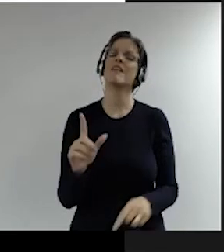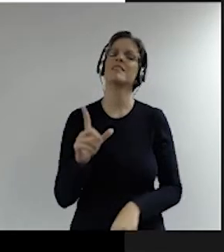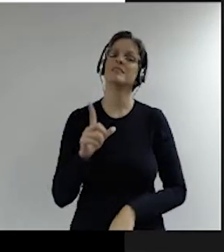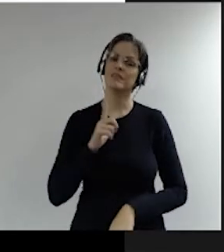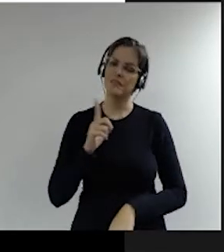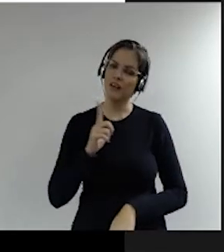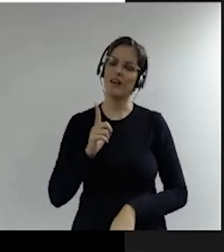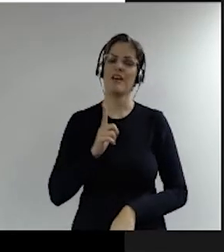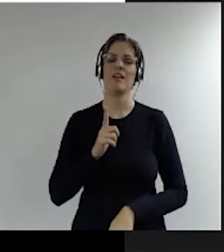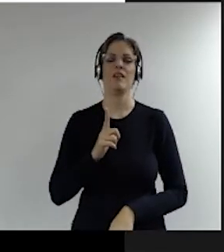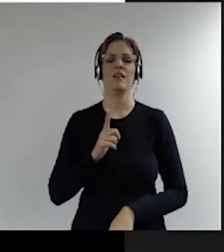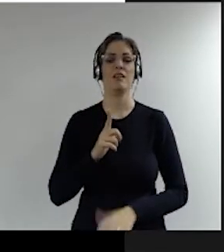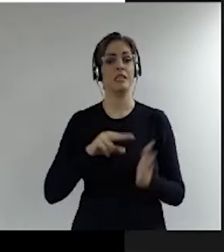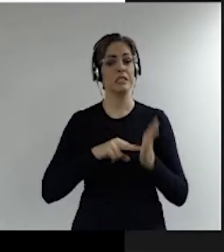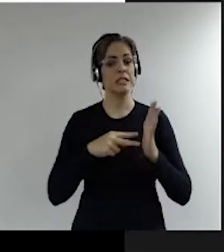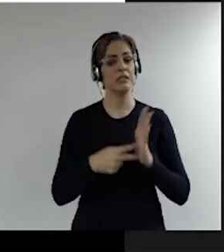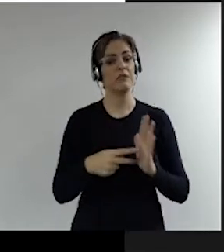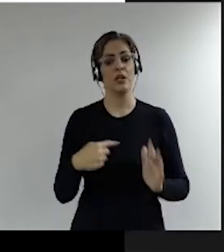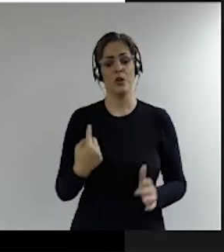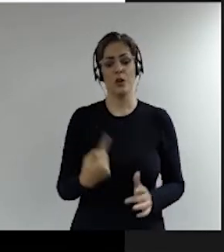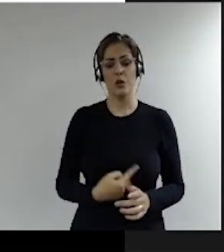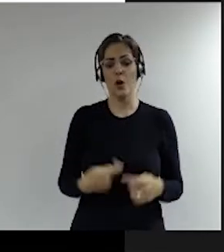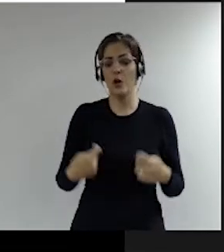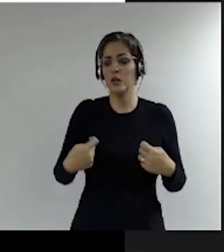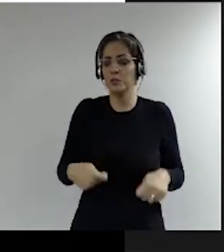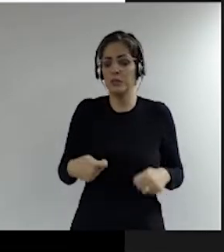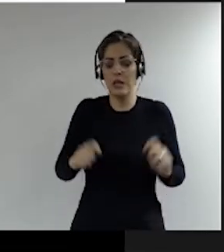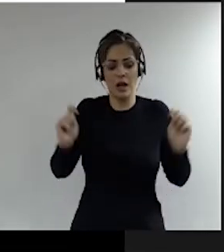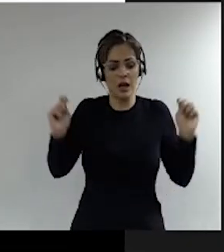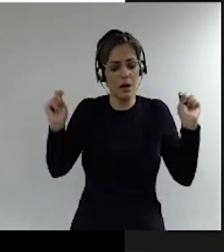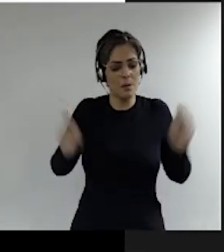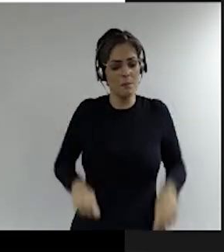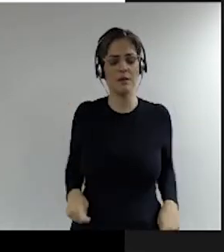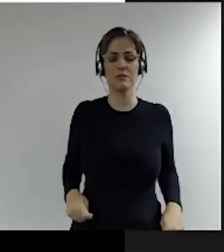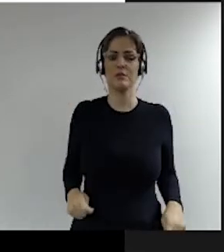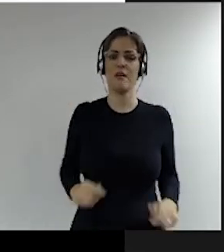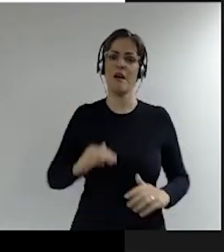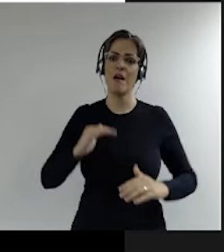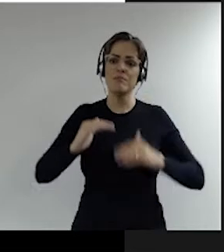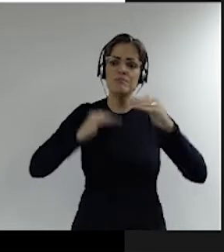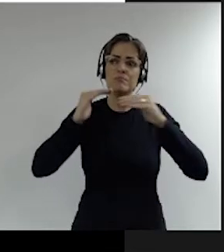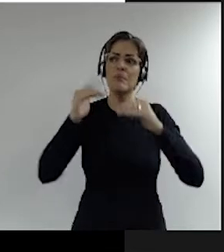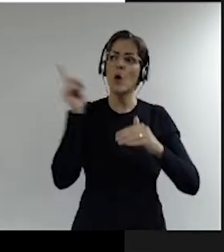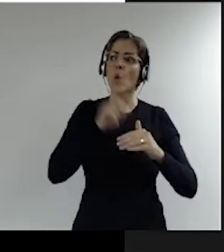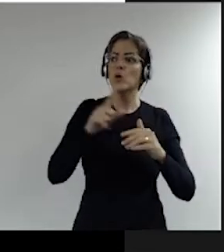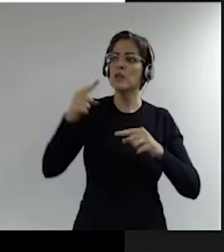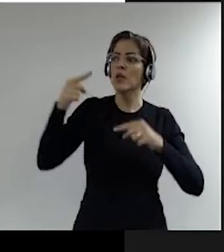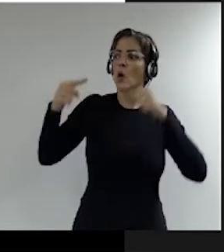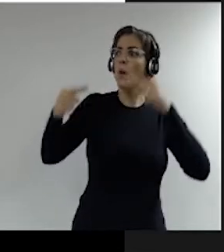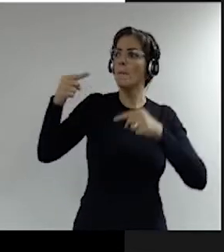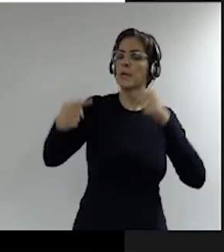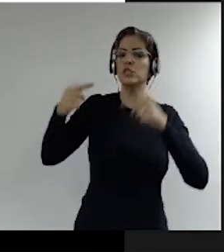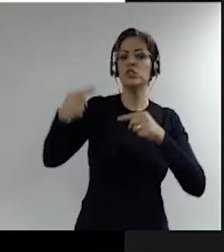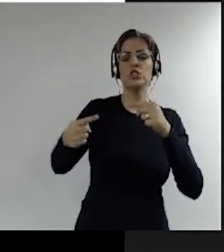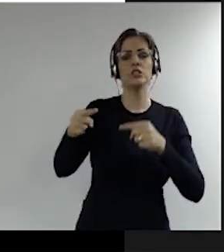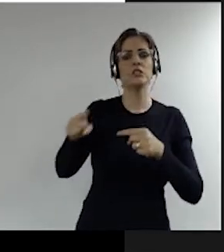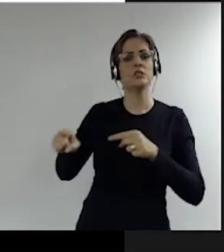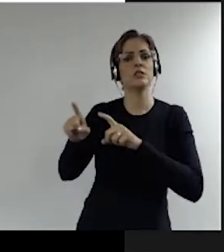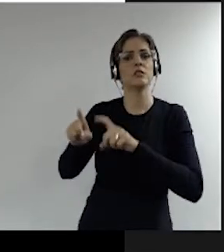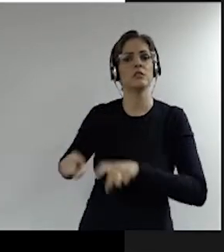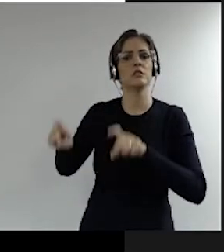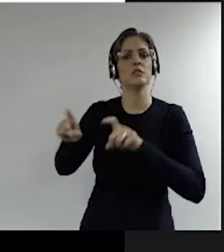para a gente poder, para que possamos competir com os robôs, competências muito